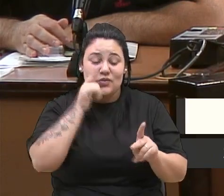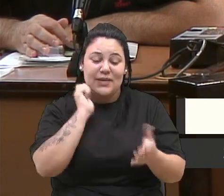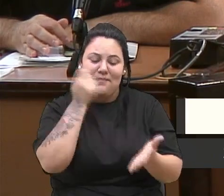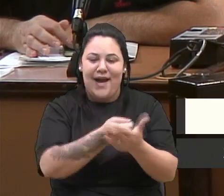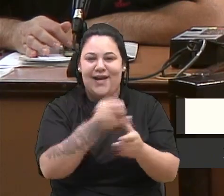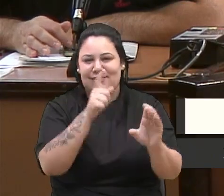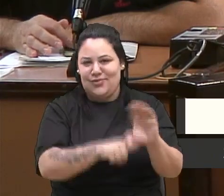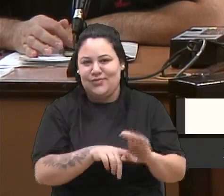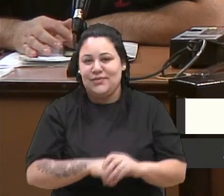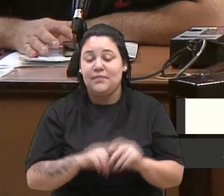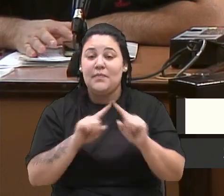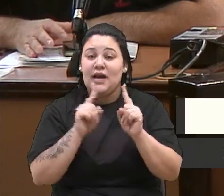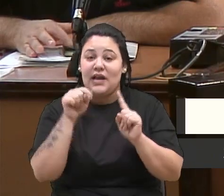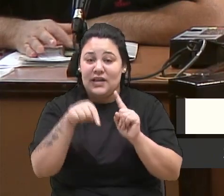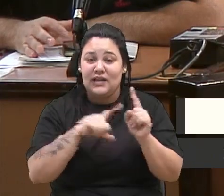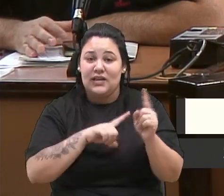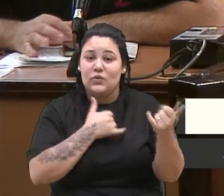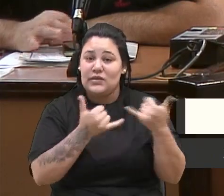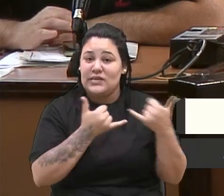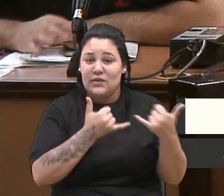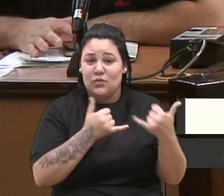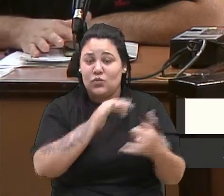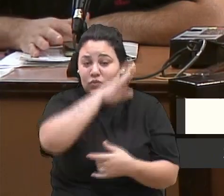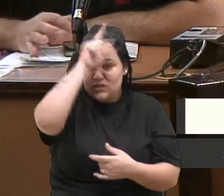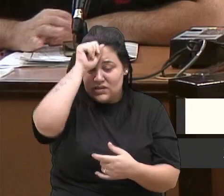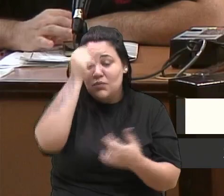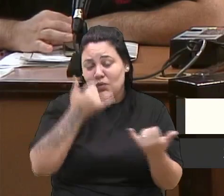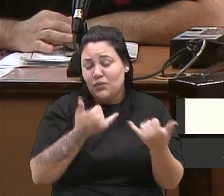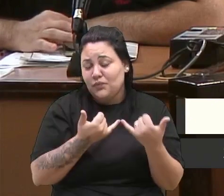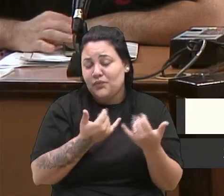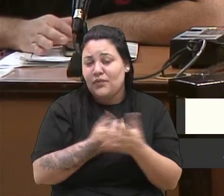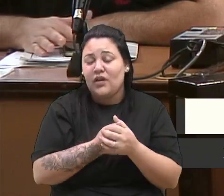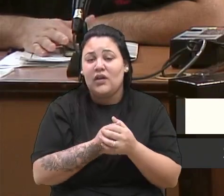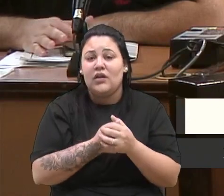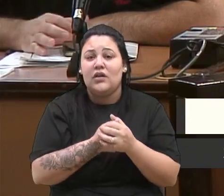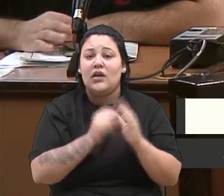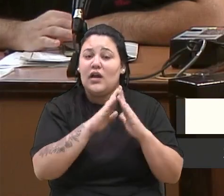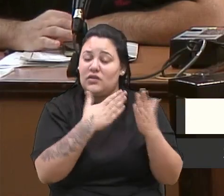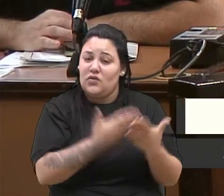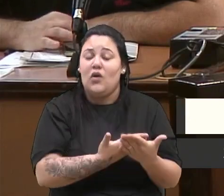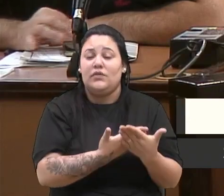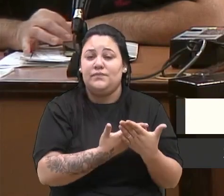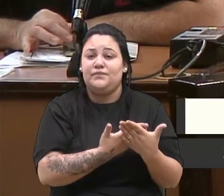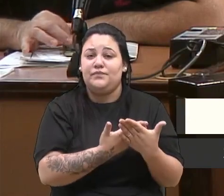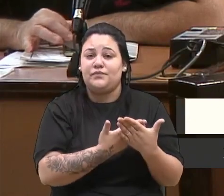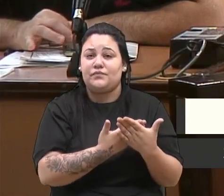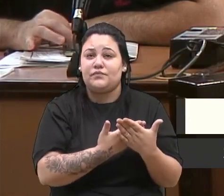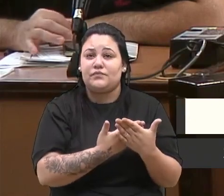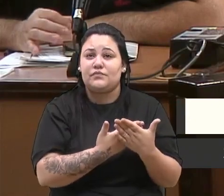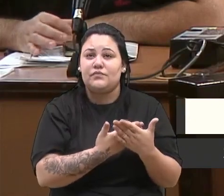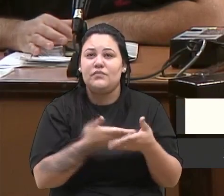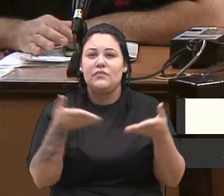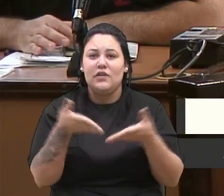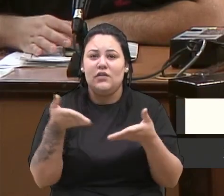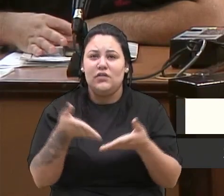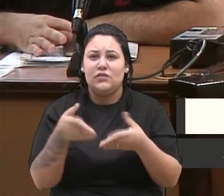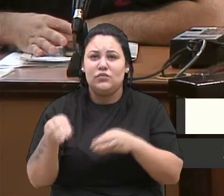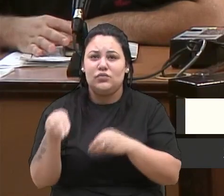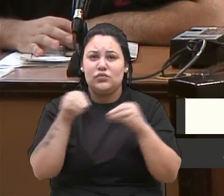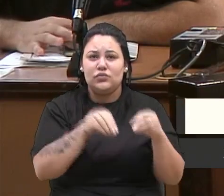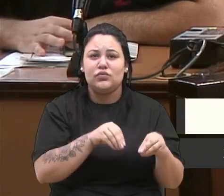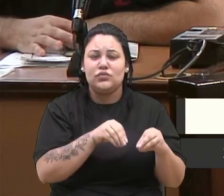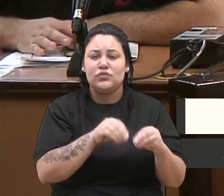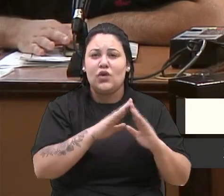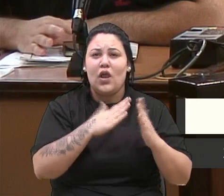aqui nós temos um exemplo, no nosso município, vereador Zanquim, de um colégio que veio recente para a nossa cidade, que é o Colégio